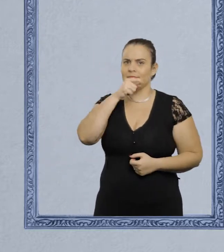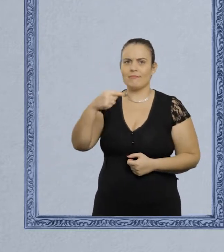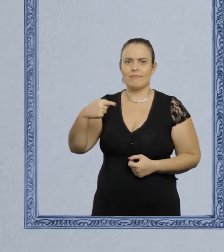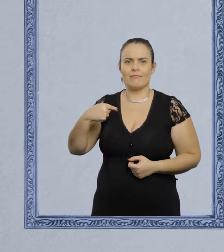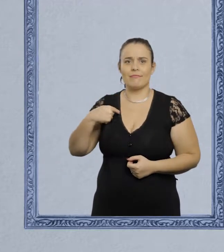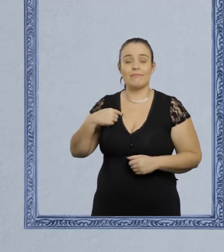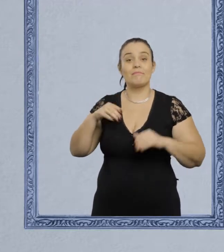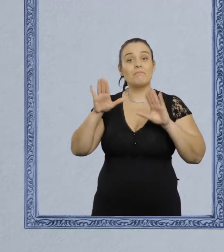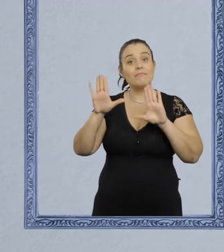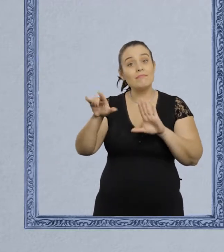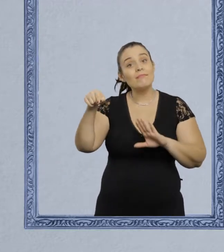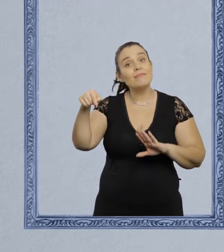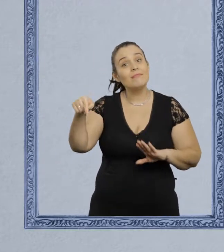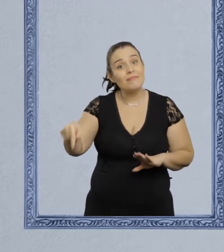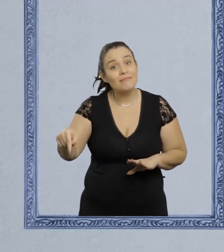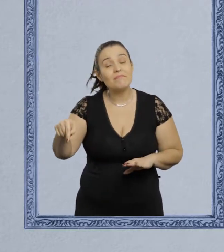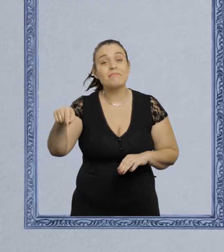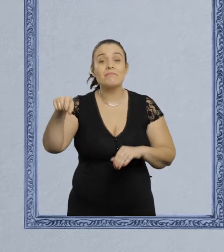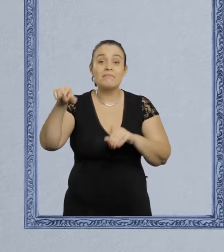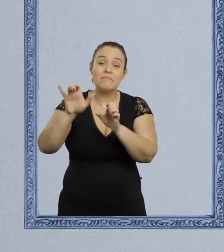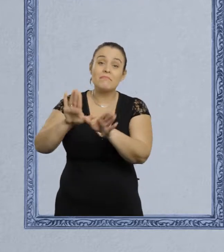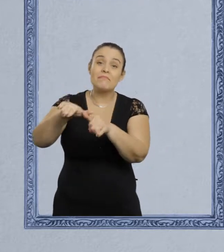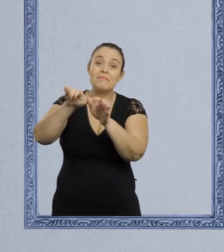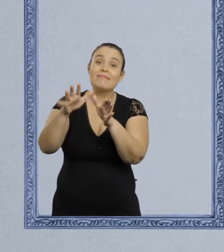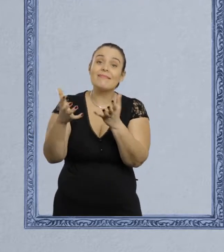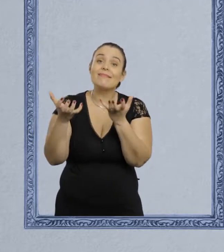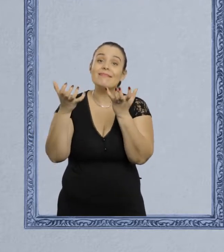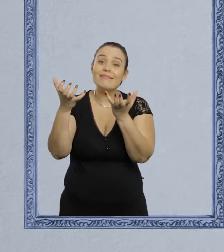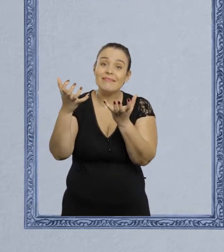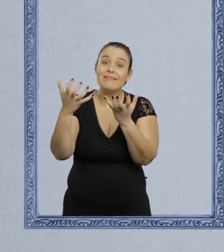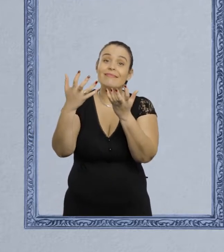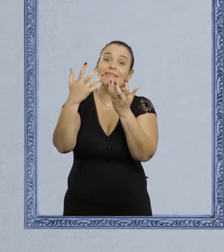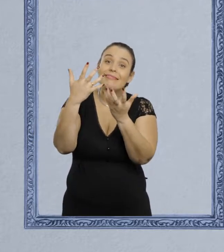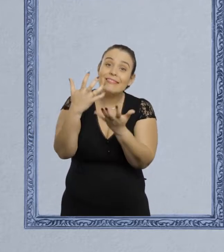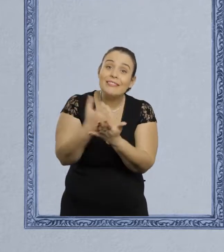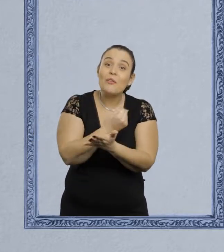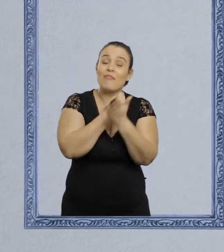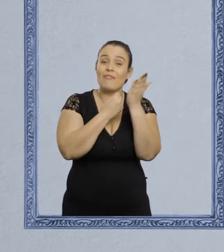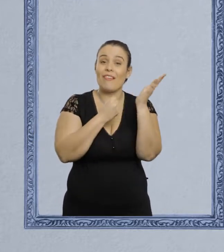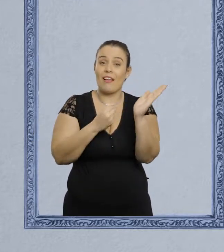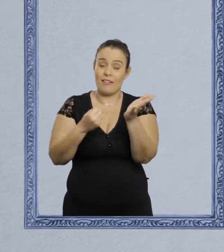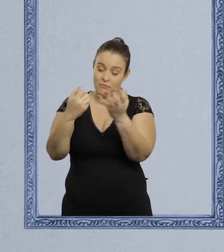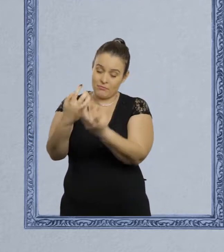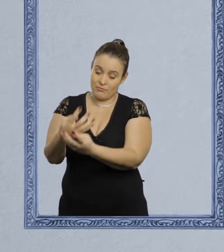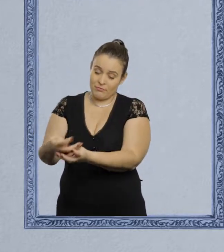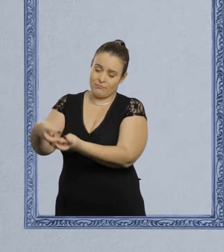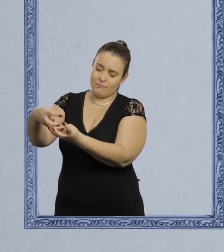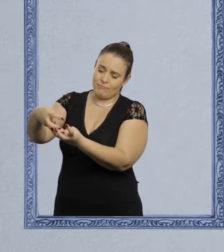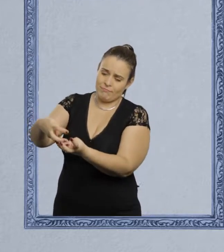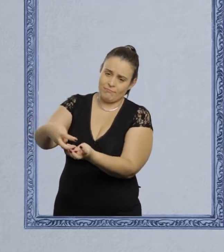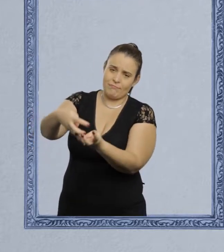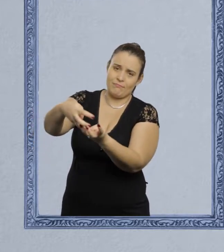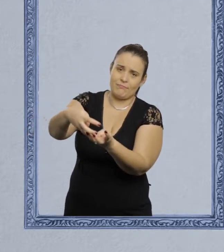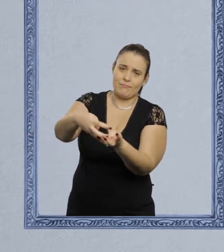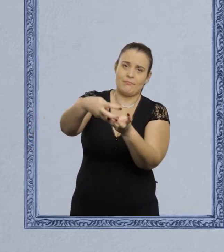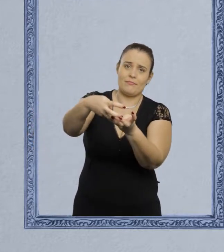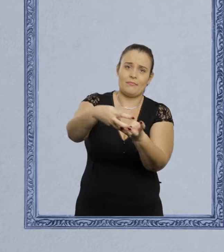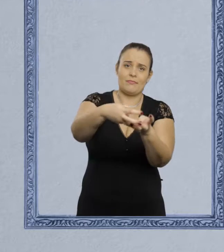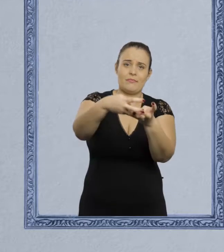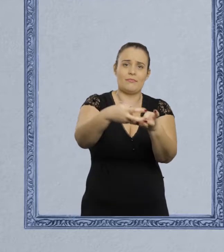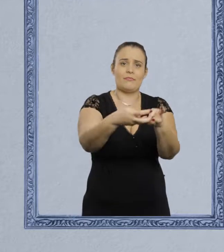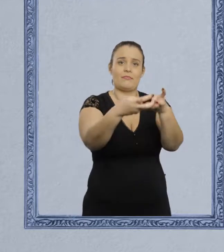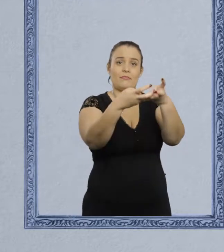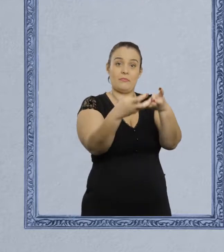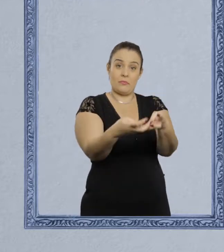xingando, mas a pássara queria salvar Peter. Ela conseguiu levar o ninho até a pedra. A pássara deixou seus ovos